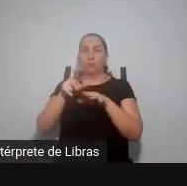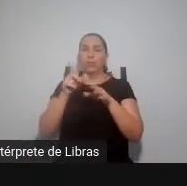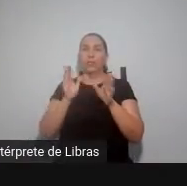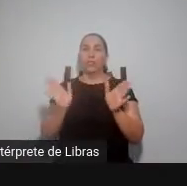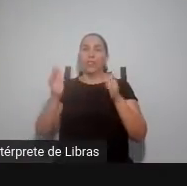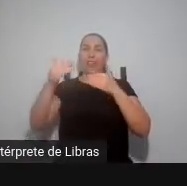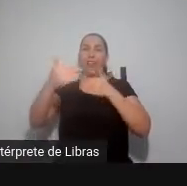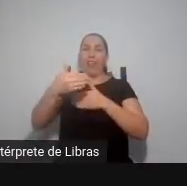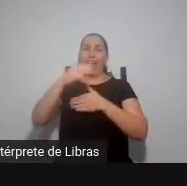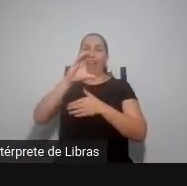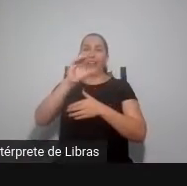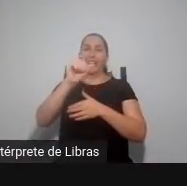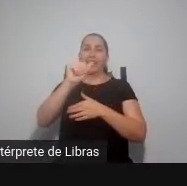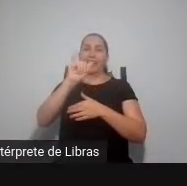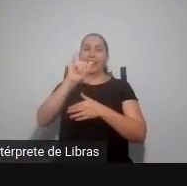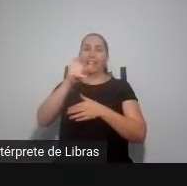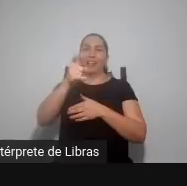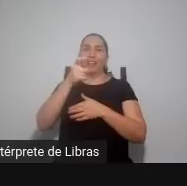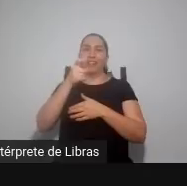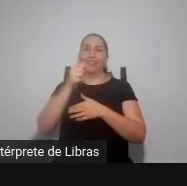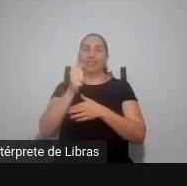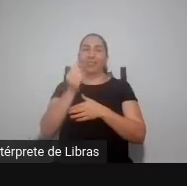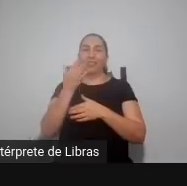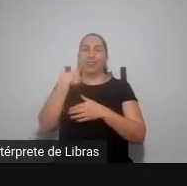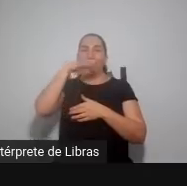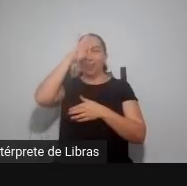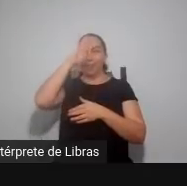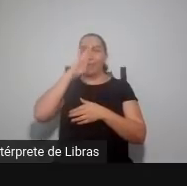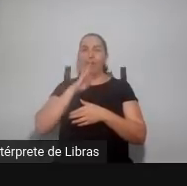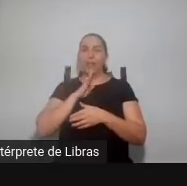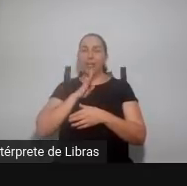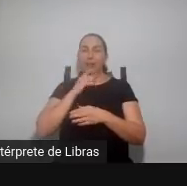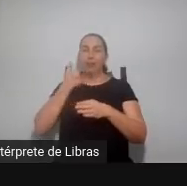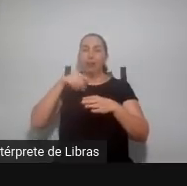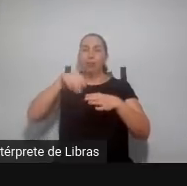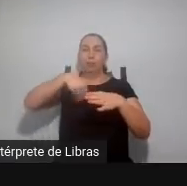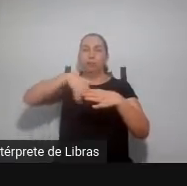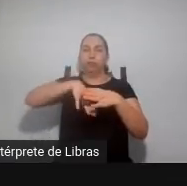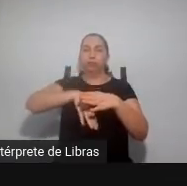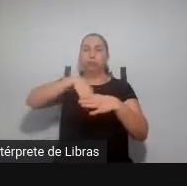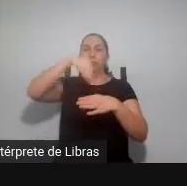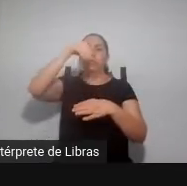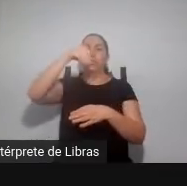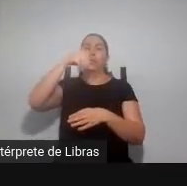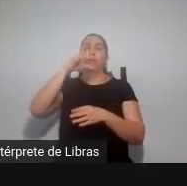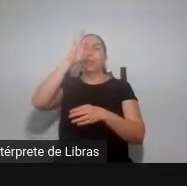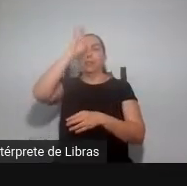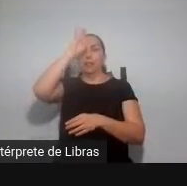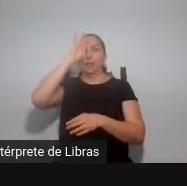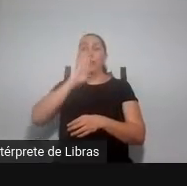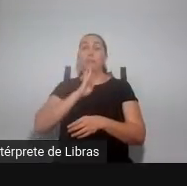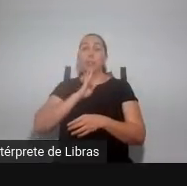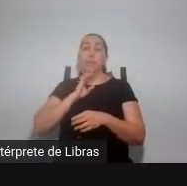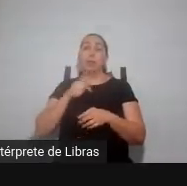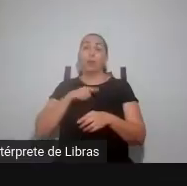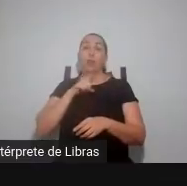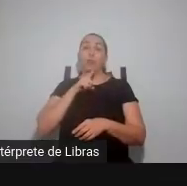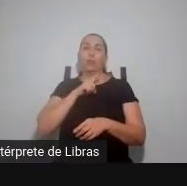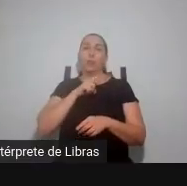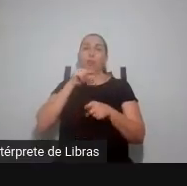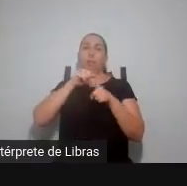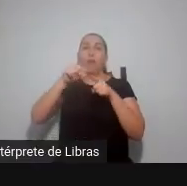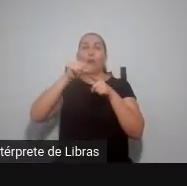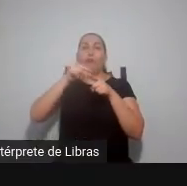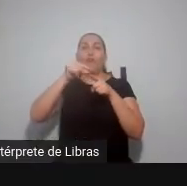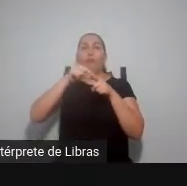como você falou, que é a caixa de jogos de consciência fonológica, a grande maioria das escolas públicas receberam essa caixa, então eu